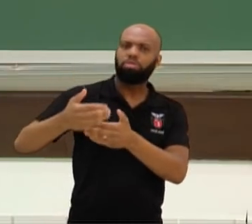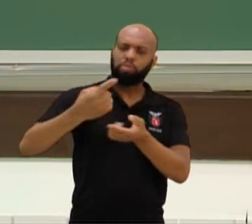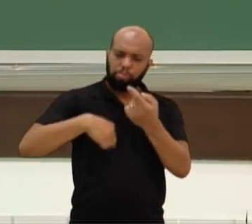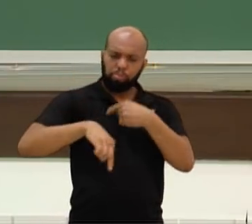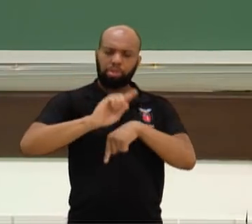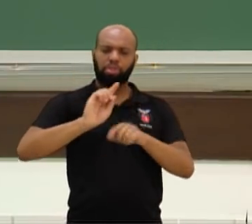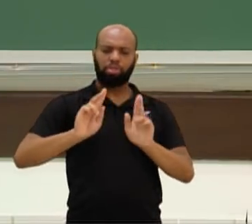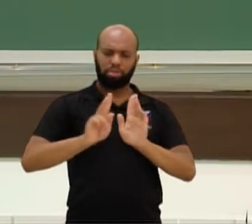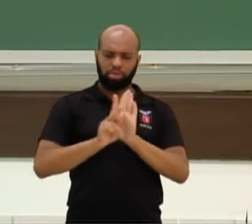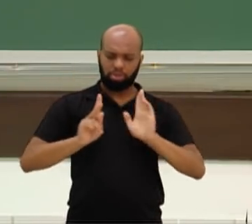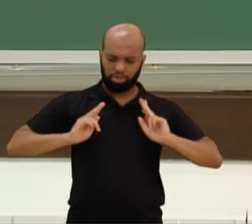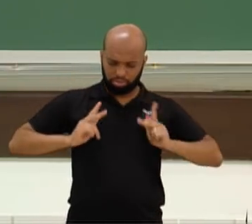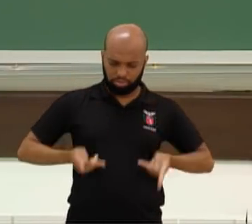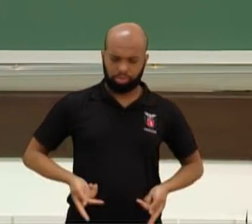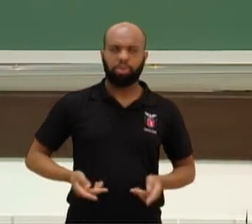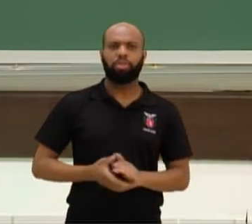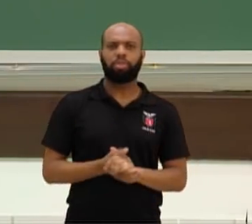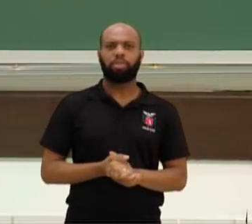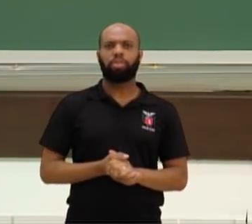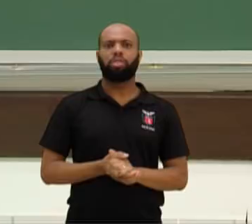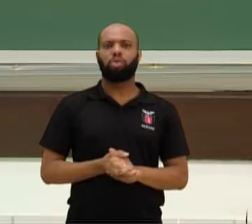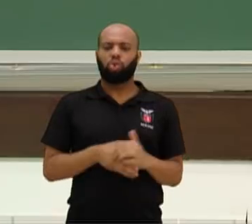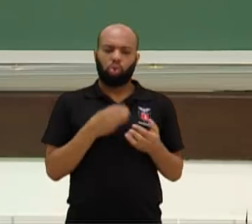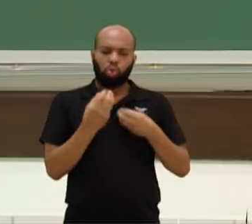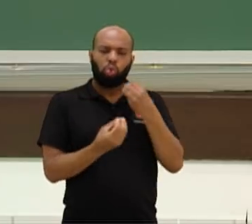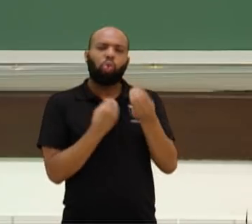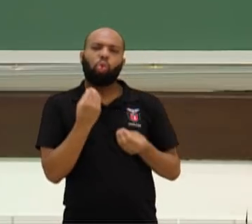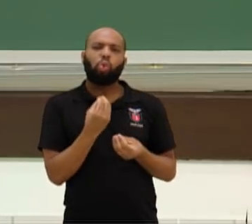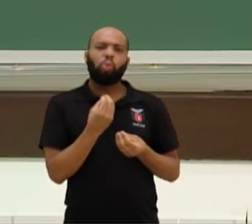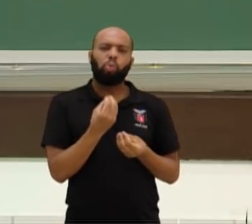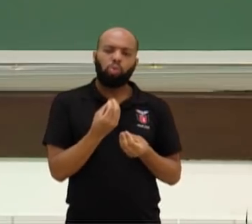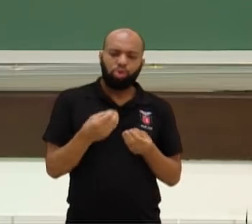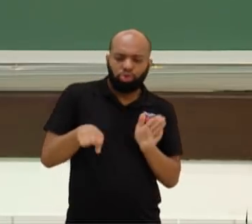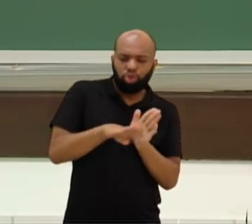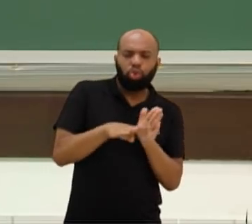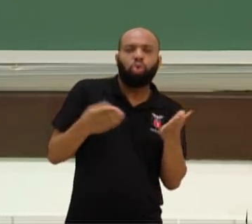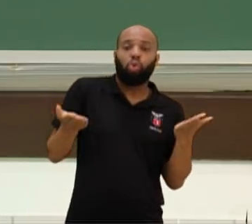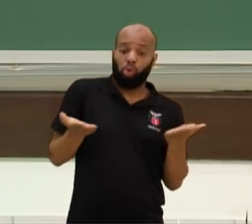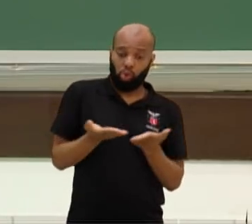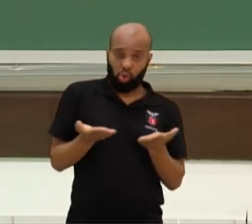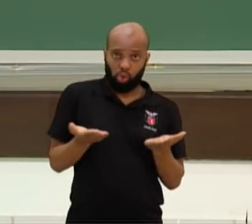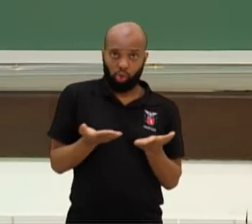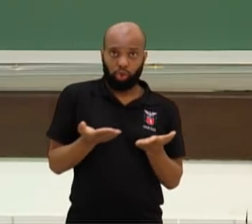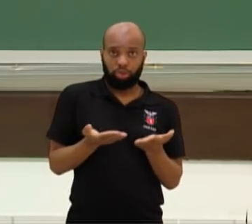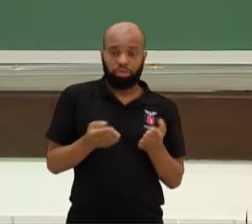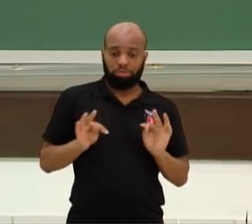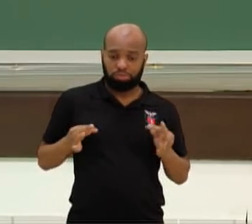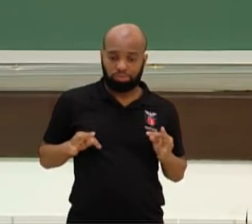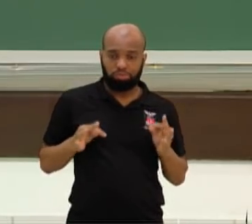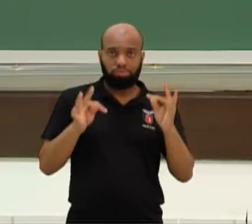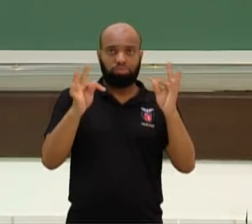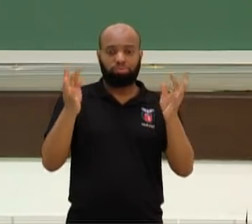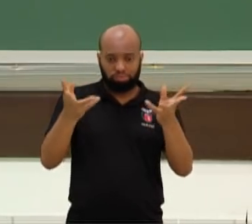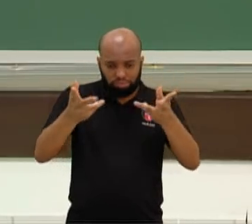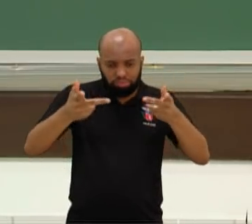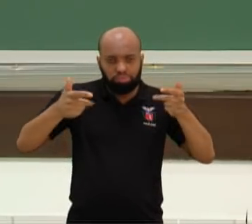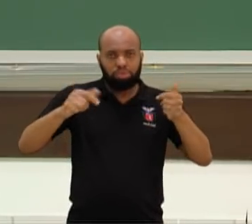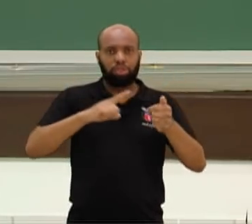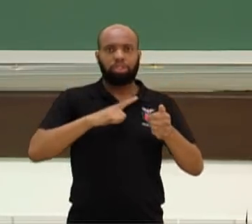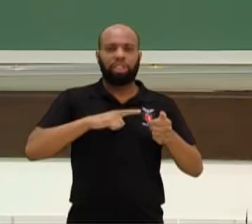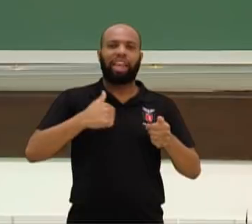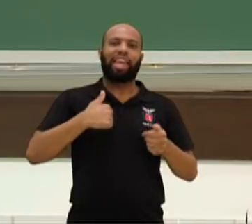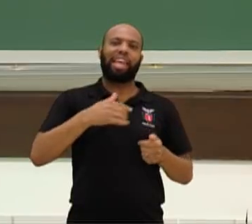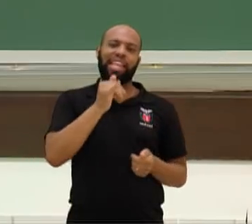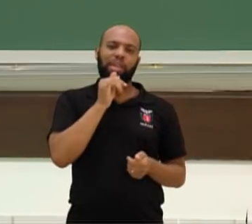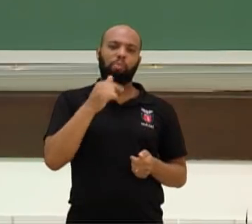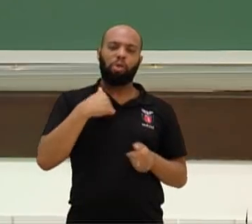ser humano no nosso planeta Terra. Como que nós chegamos hoje a essa tecnologia fantástica que permite que eu dê aula